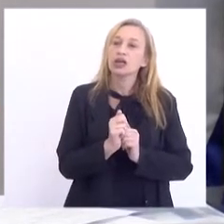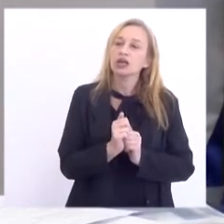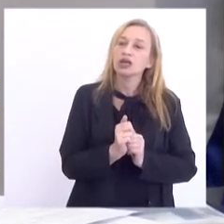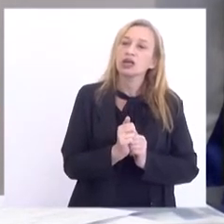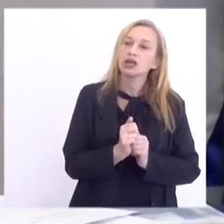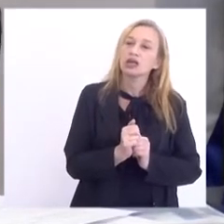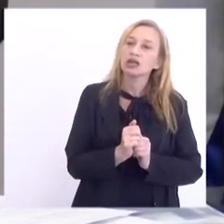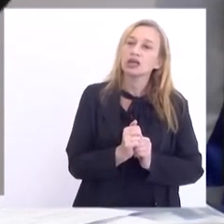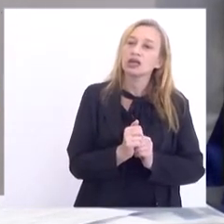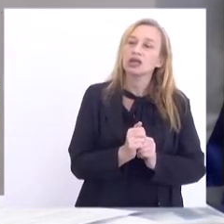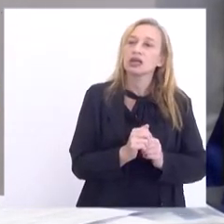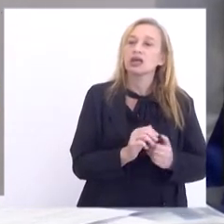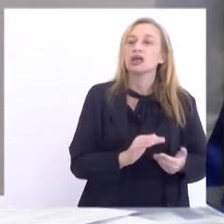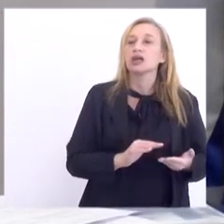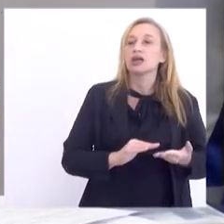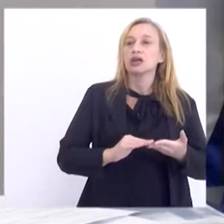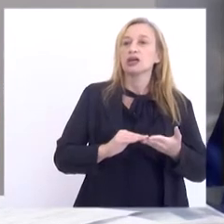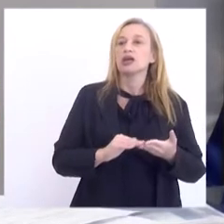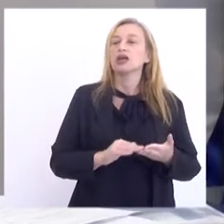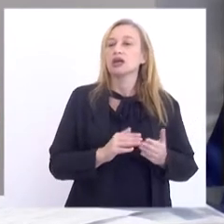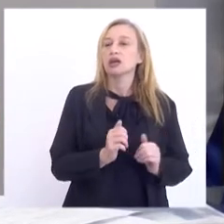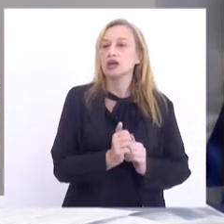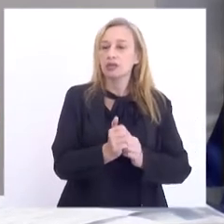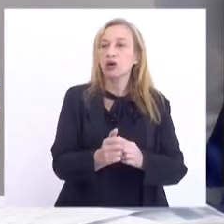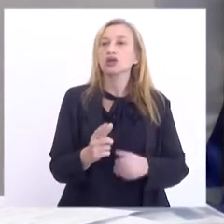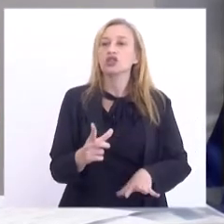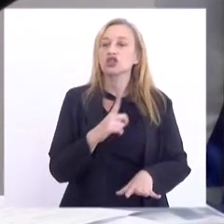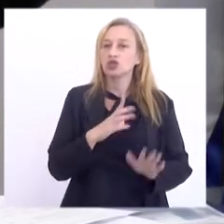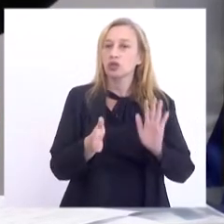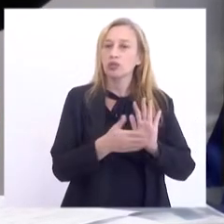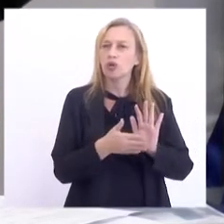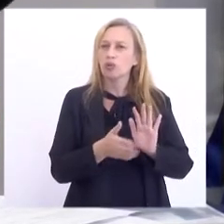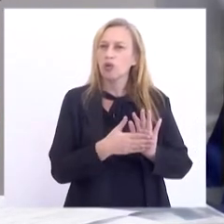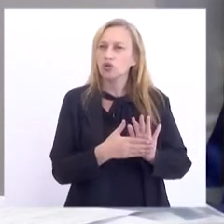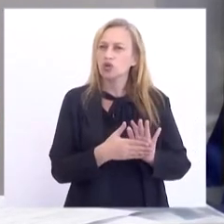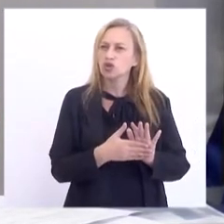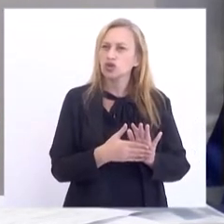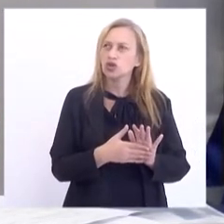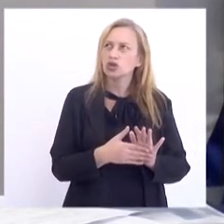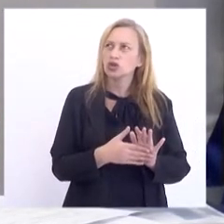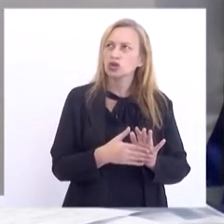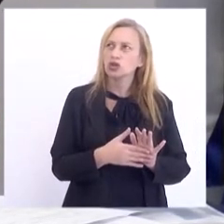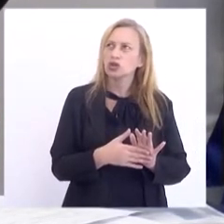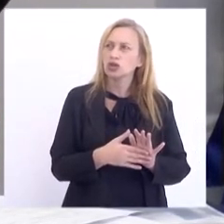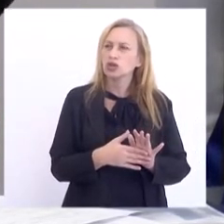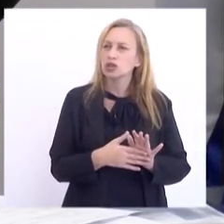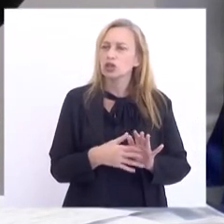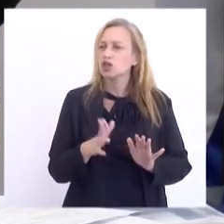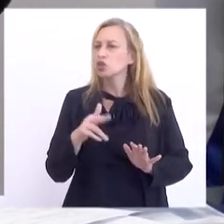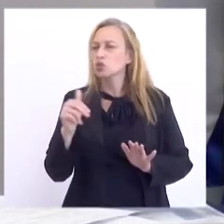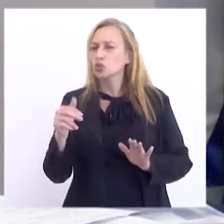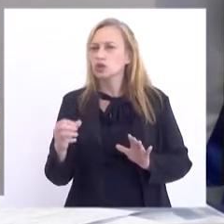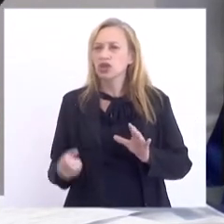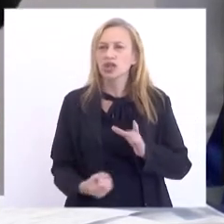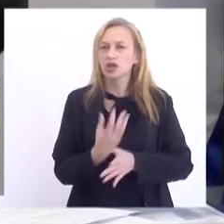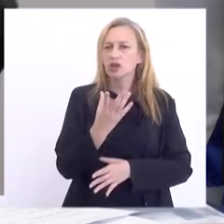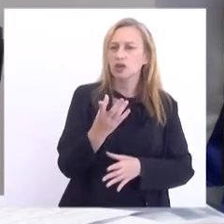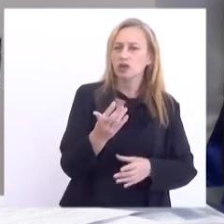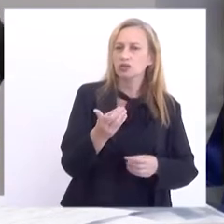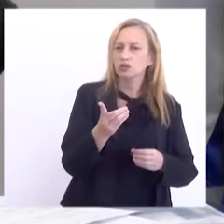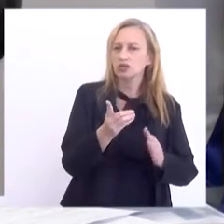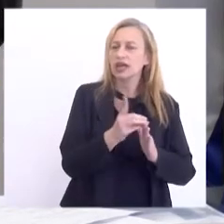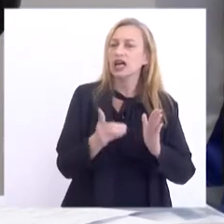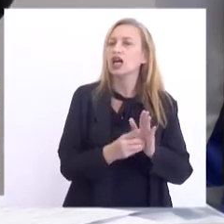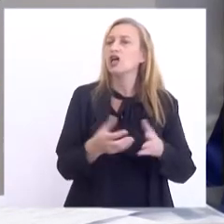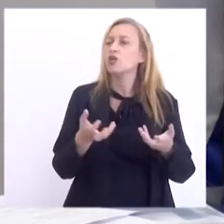porque havia até um processo com uma proposta em tramitação que nunca virou decreto não